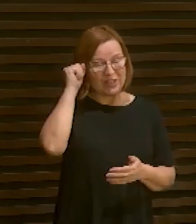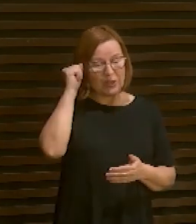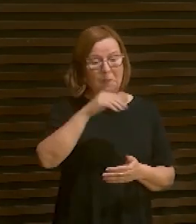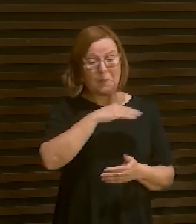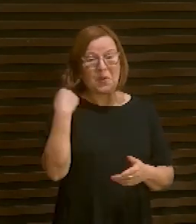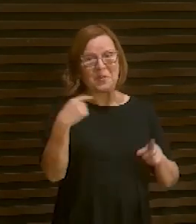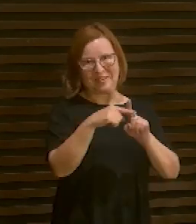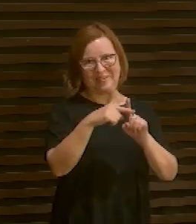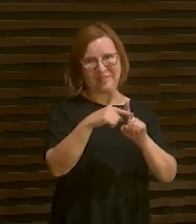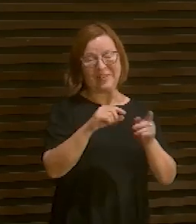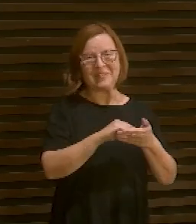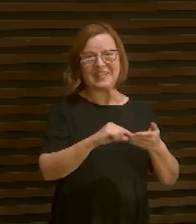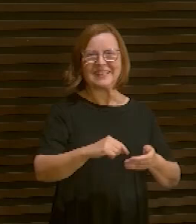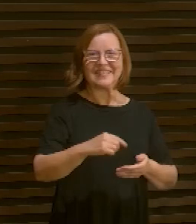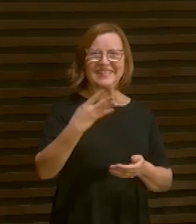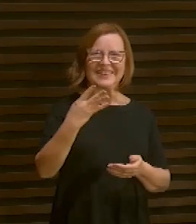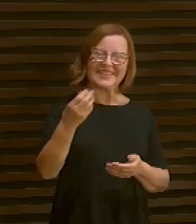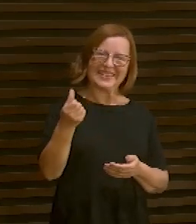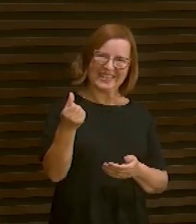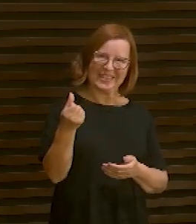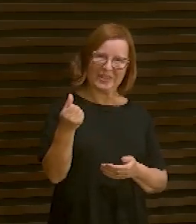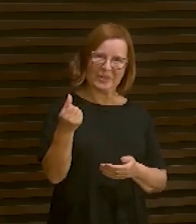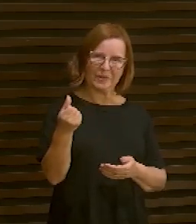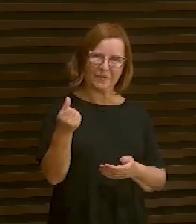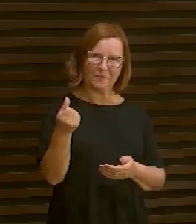Versículo 46.